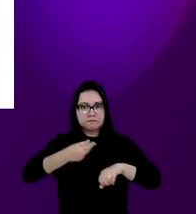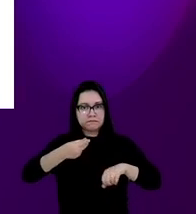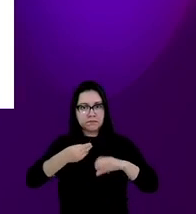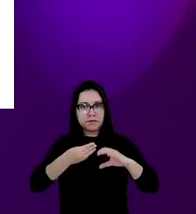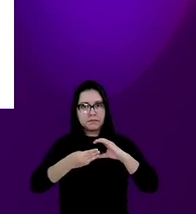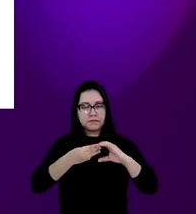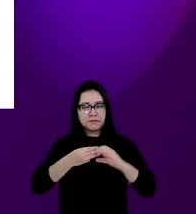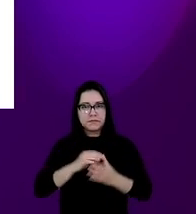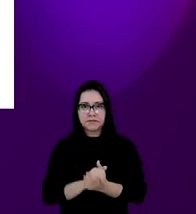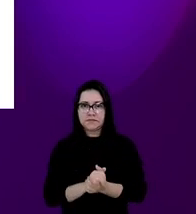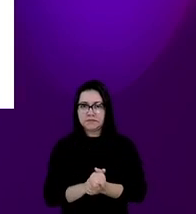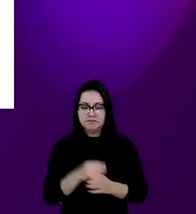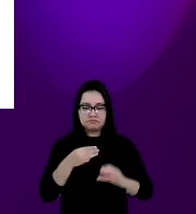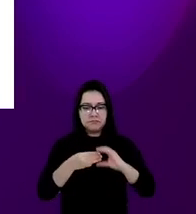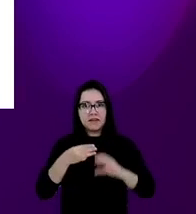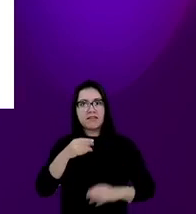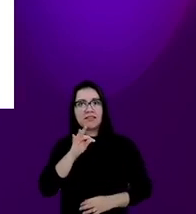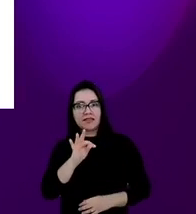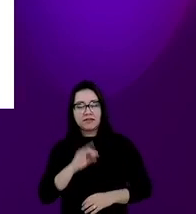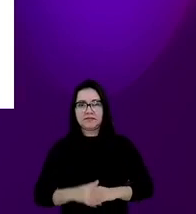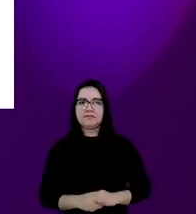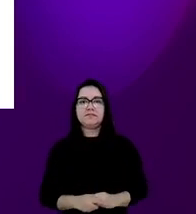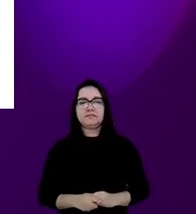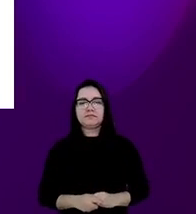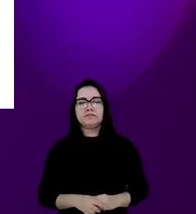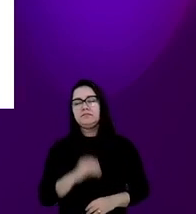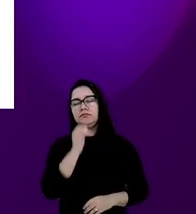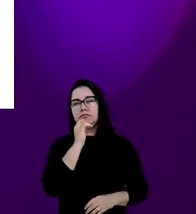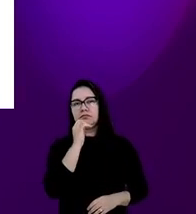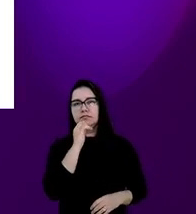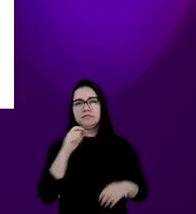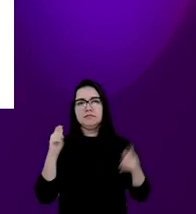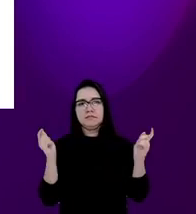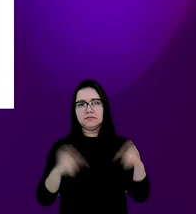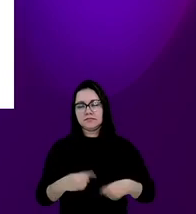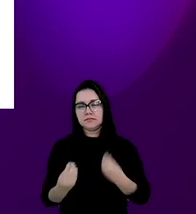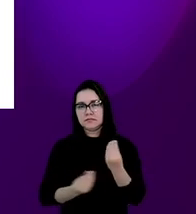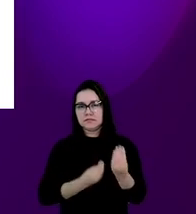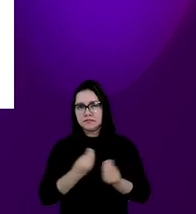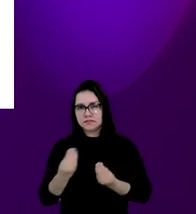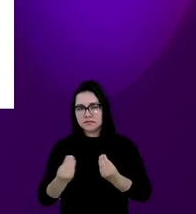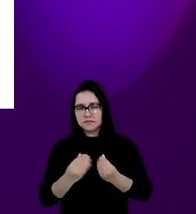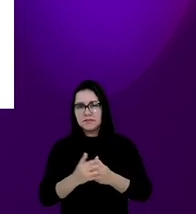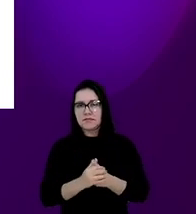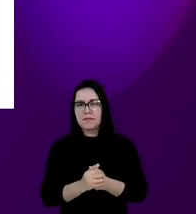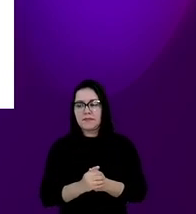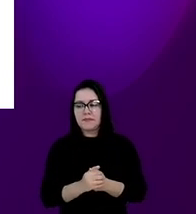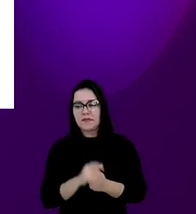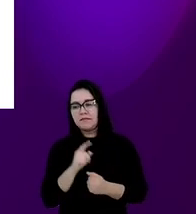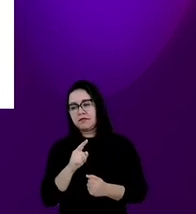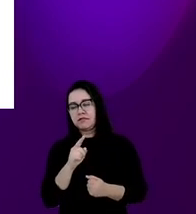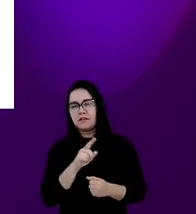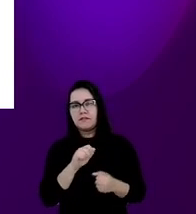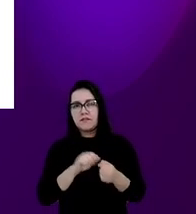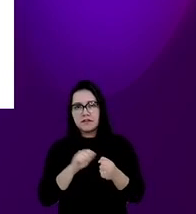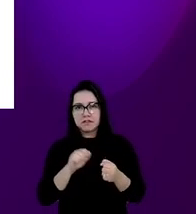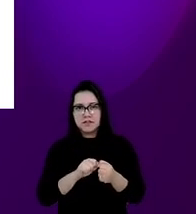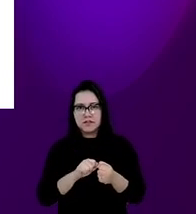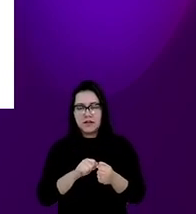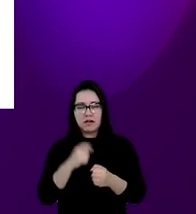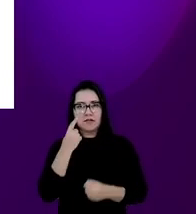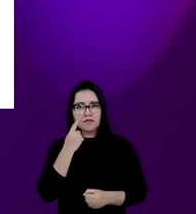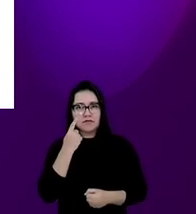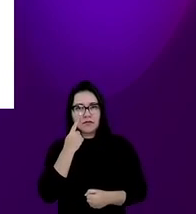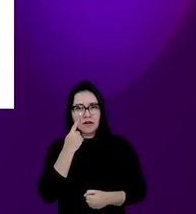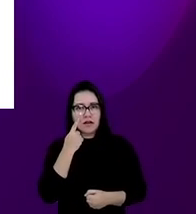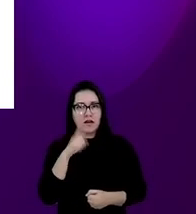células T. Por exemplo, uma boa forma de você eventualmente fazer um debulking, principalmente